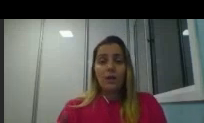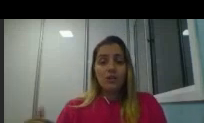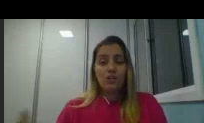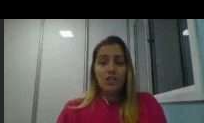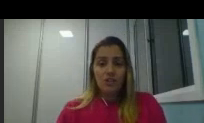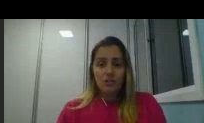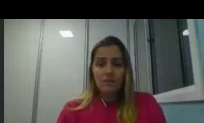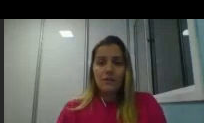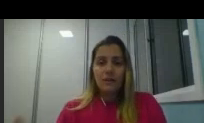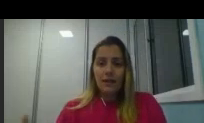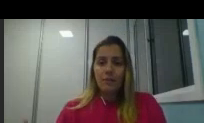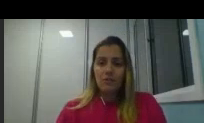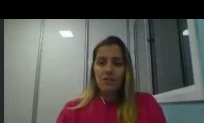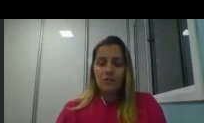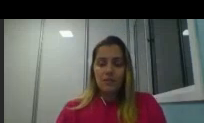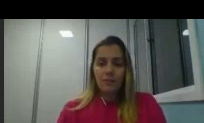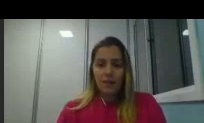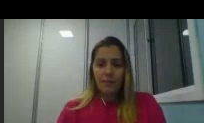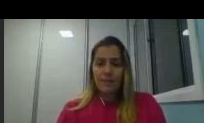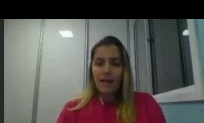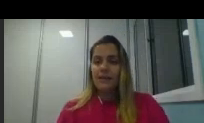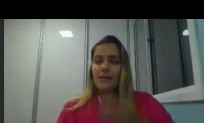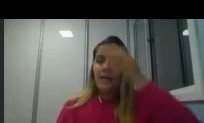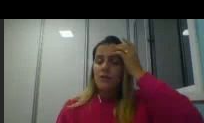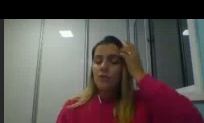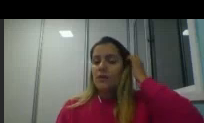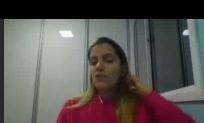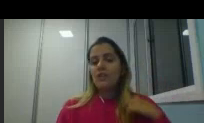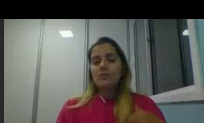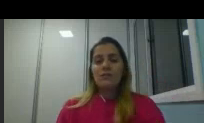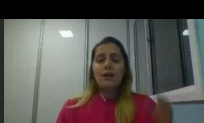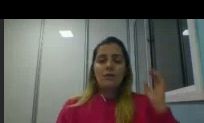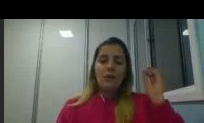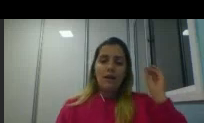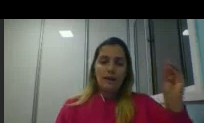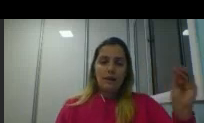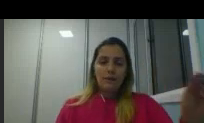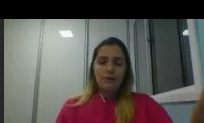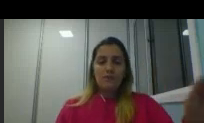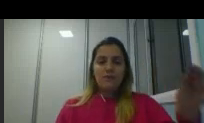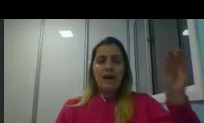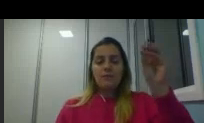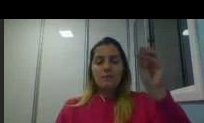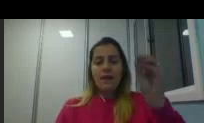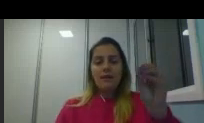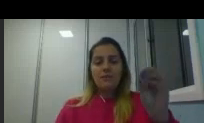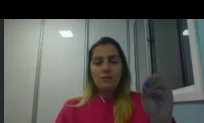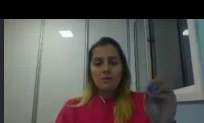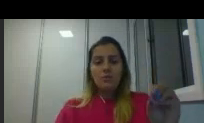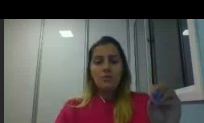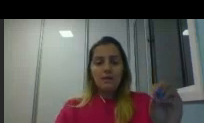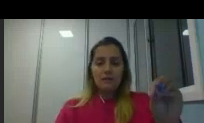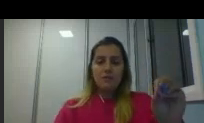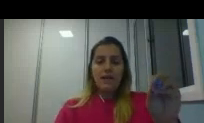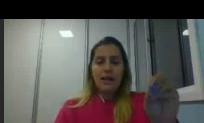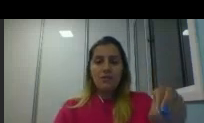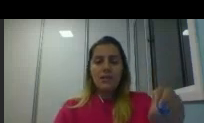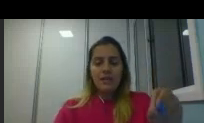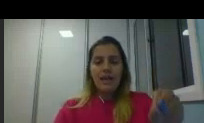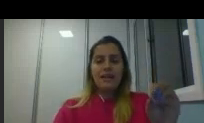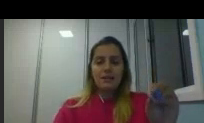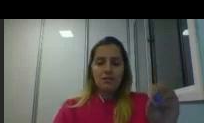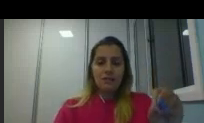sequências de nucleotídeos. Lembram disso de semana passada? Nucleotídeos são cadeia fosfato mais um açúcar,